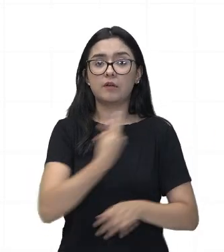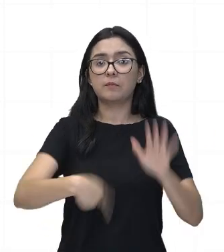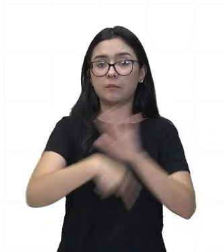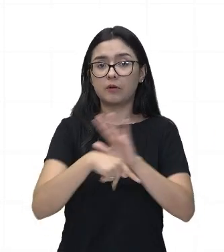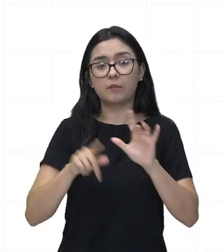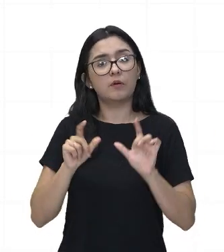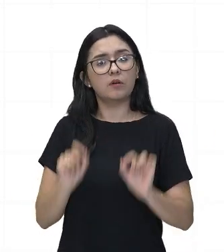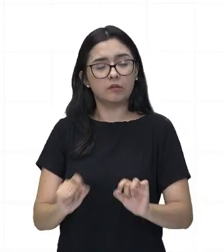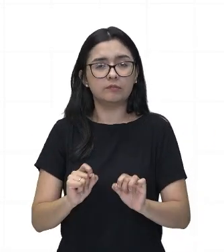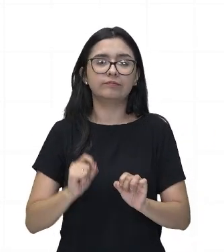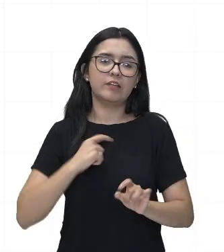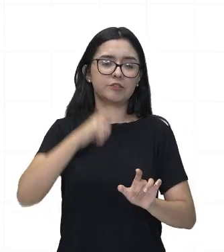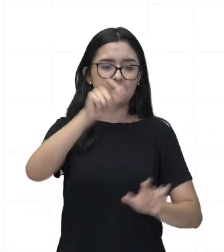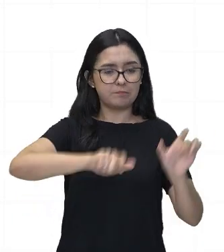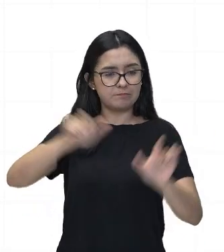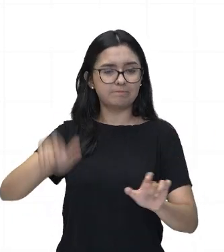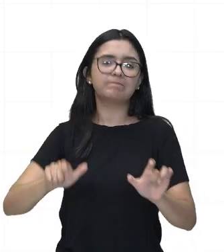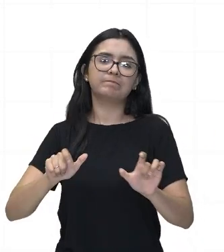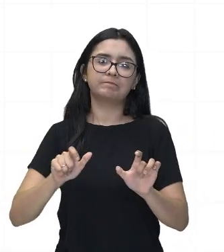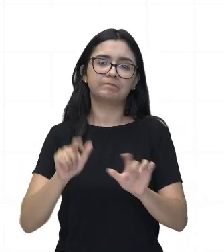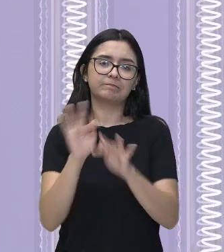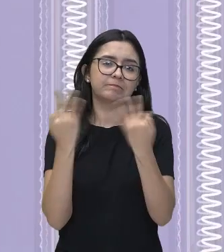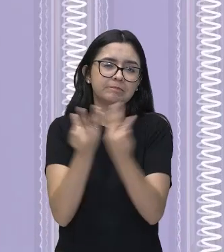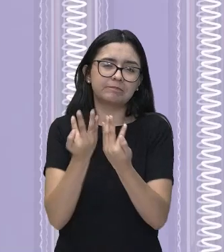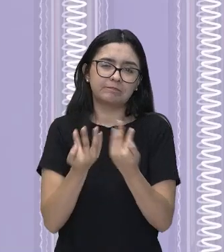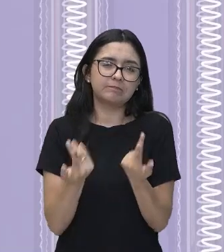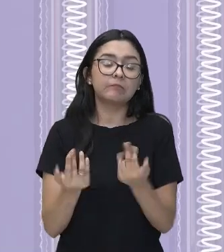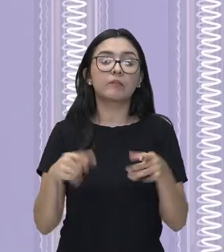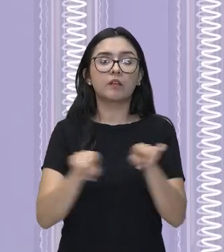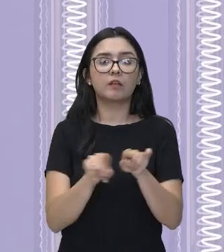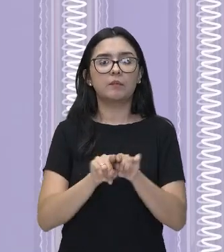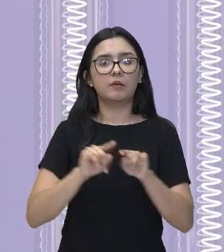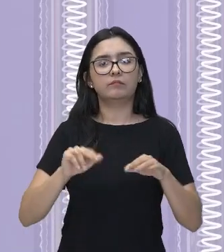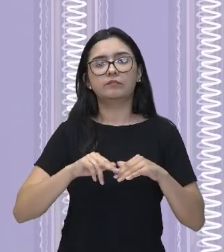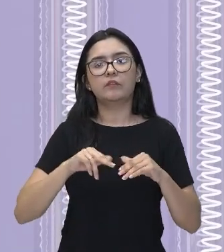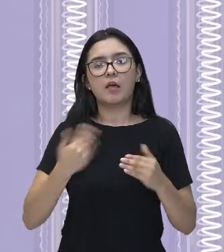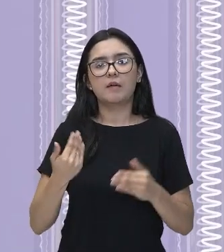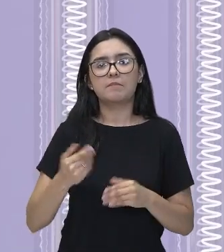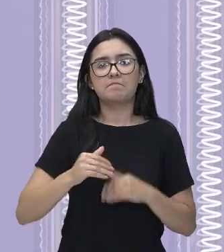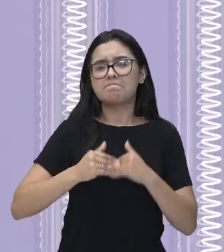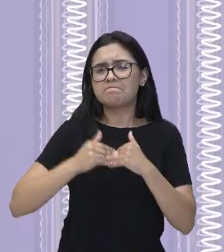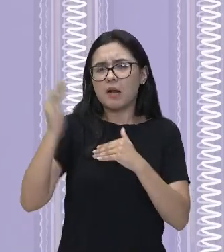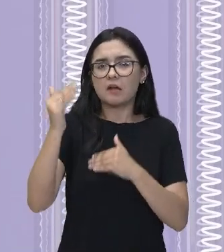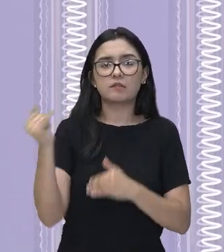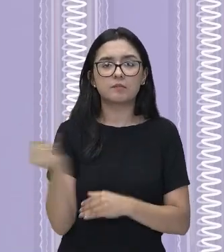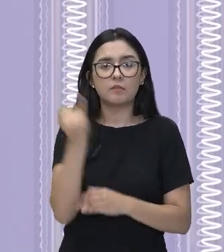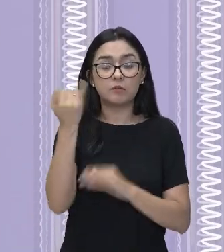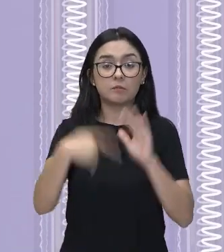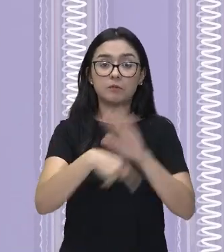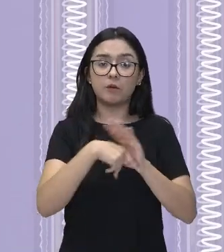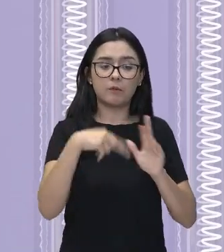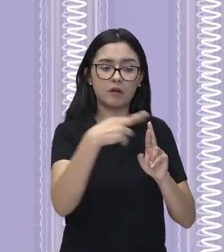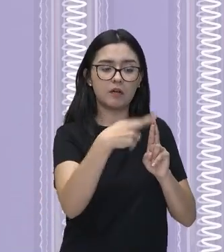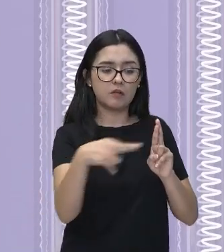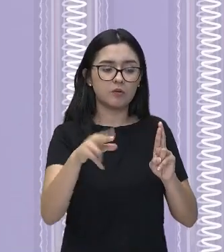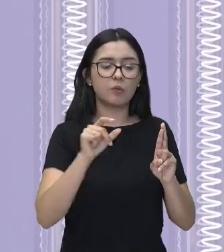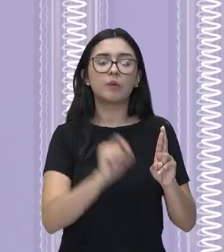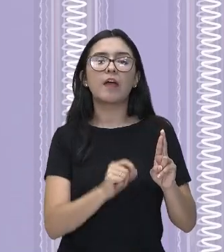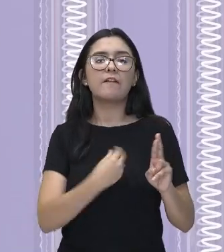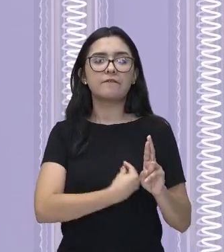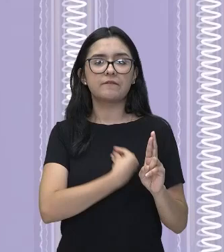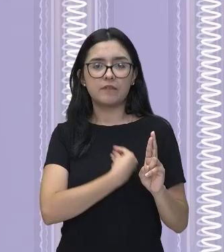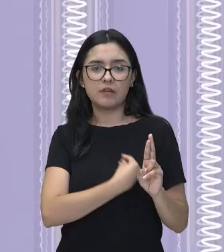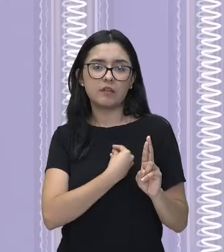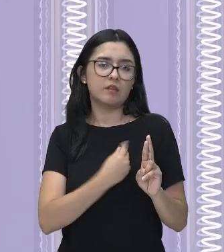nossos semelhantes. Não há nada mais importante numa religião do que a